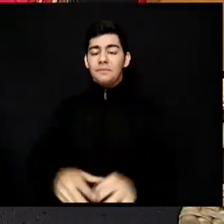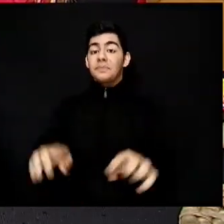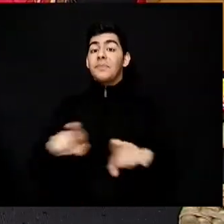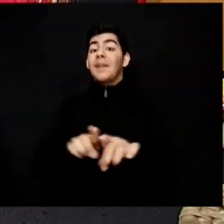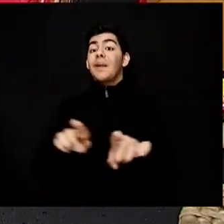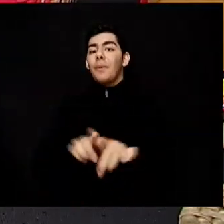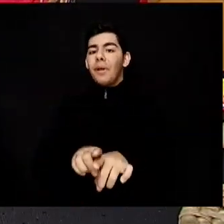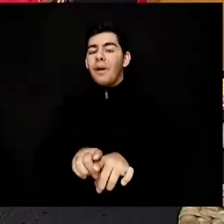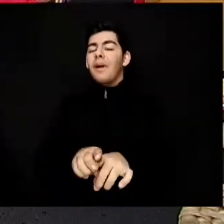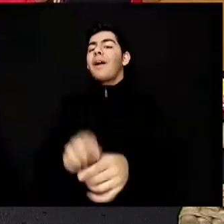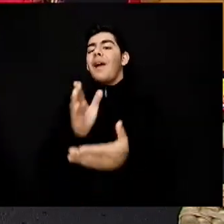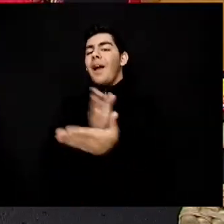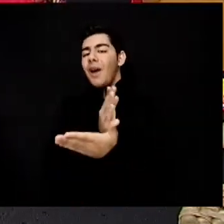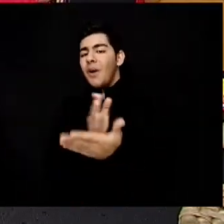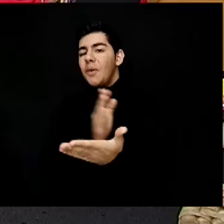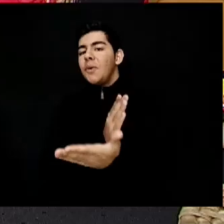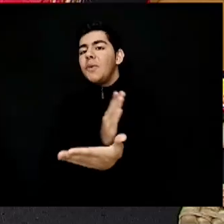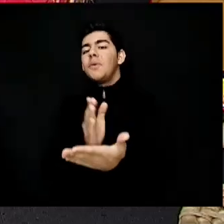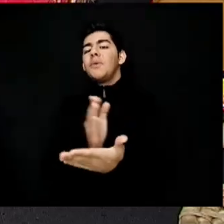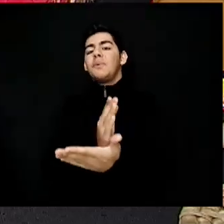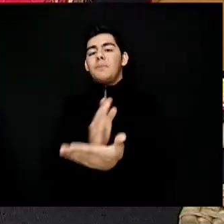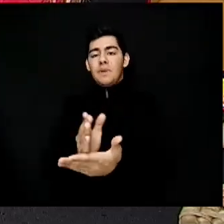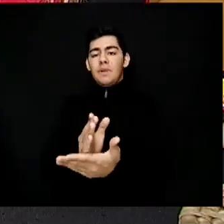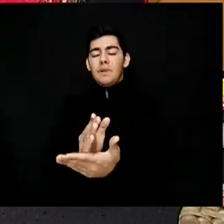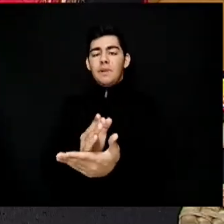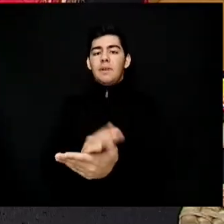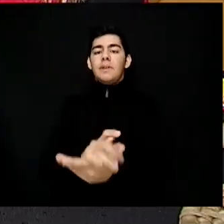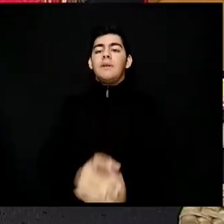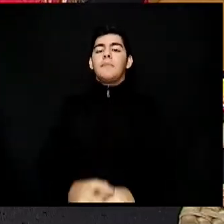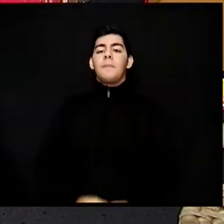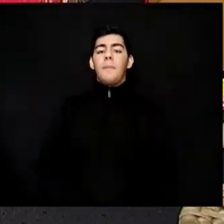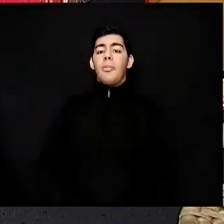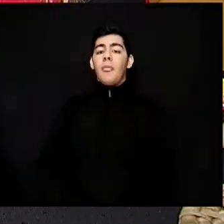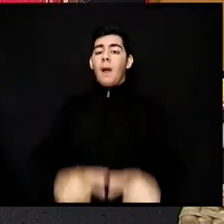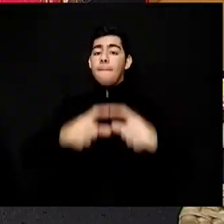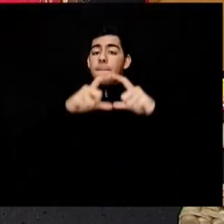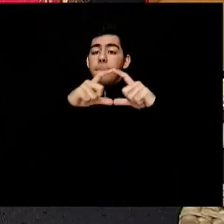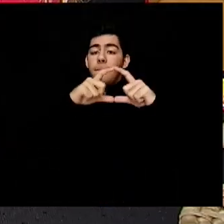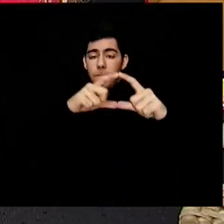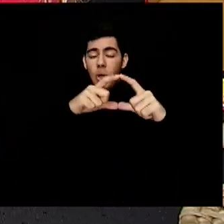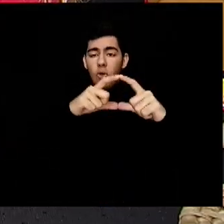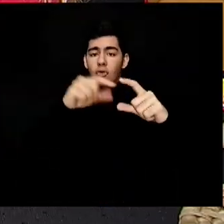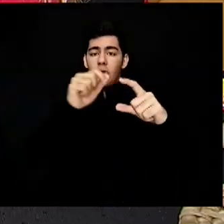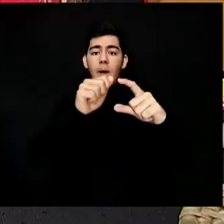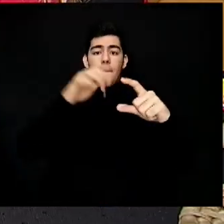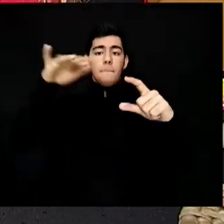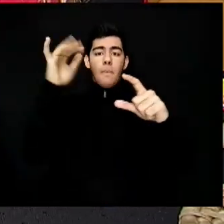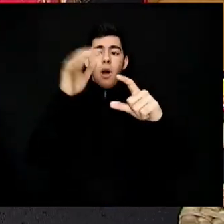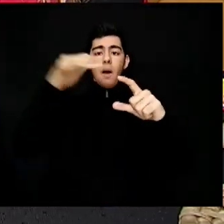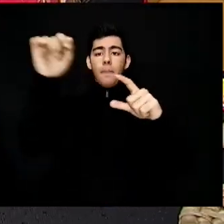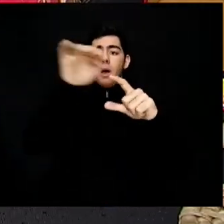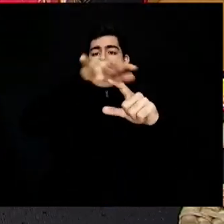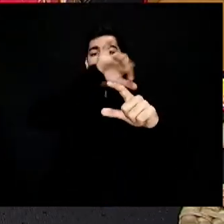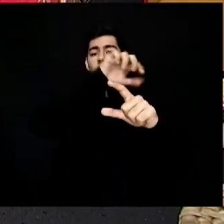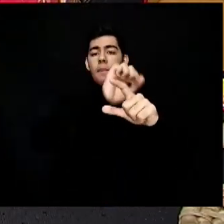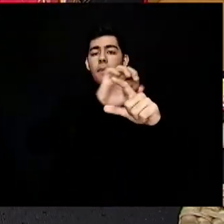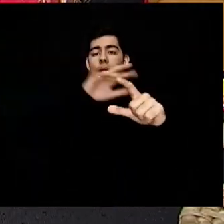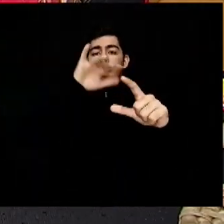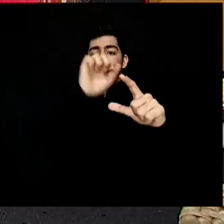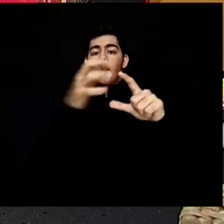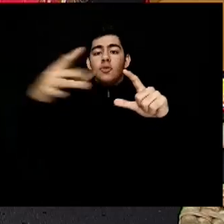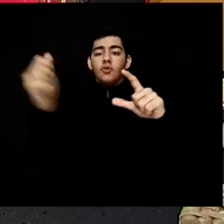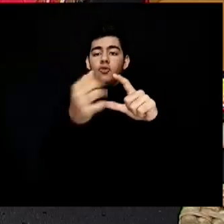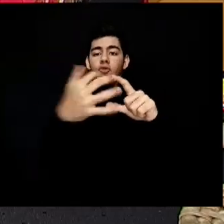algumas contas, né, esferas, aí fica de acordo também. Deixa eu colocar aqui pra não... Elas vão dar uma